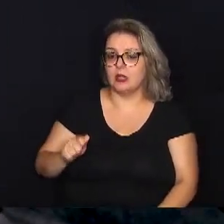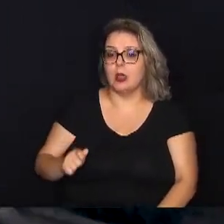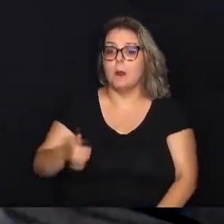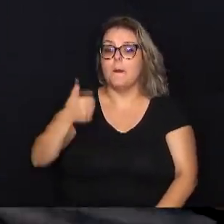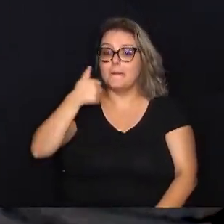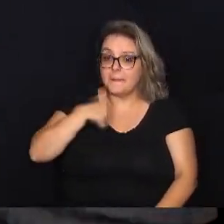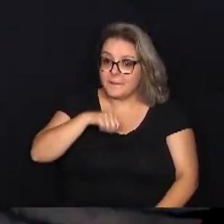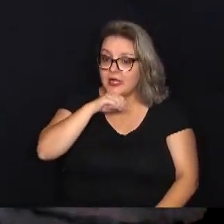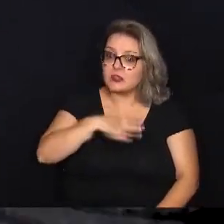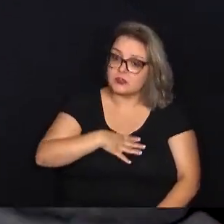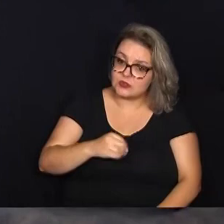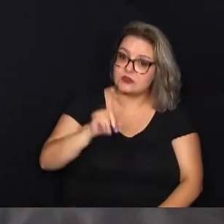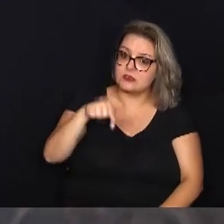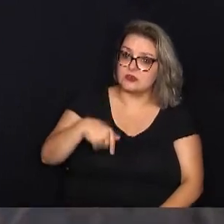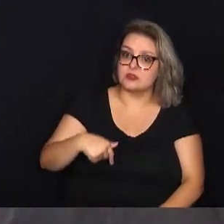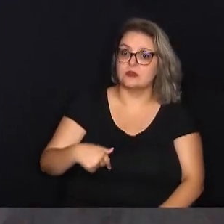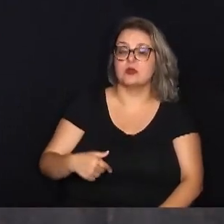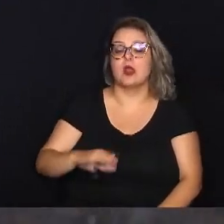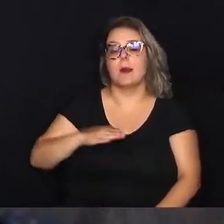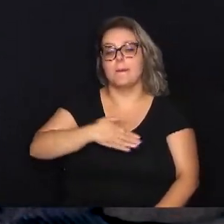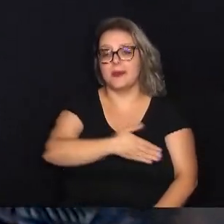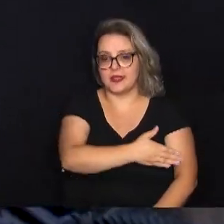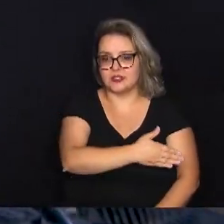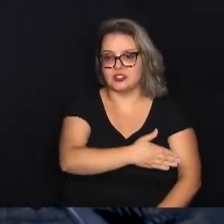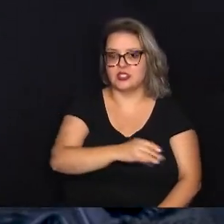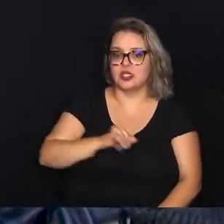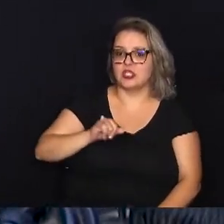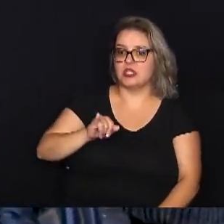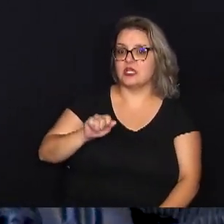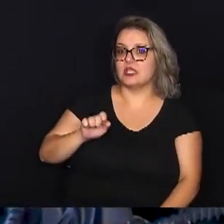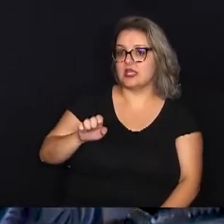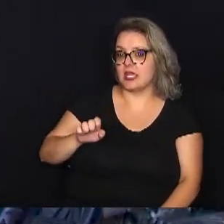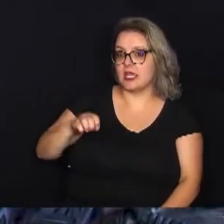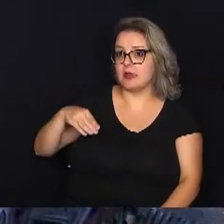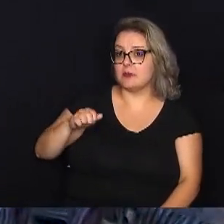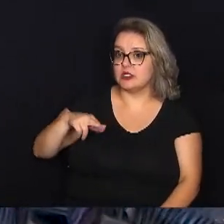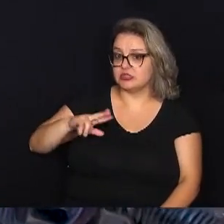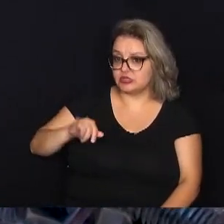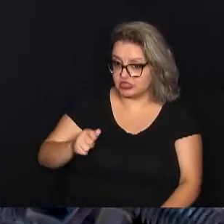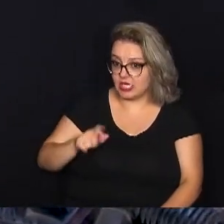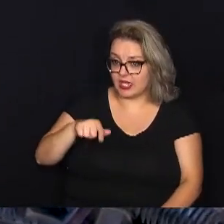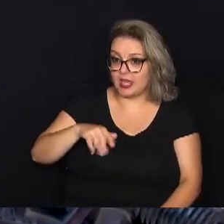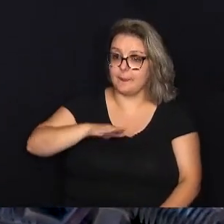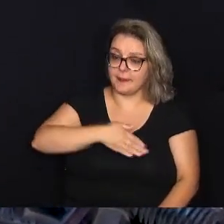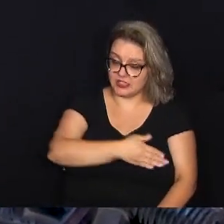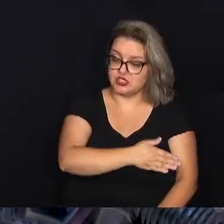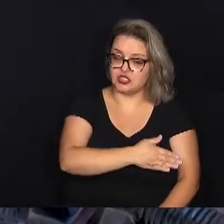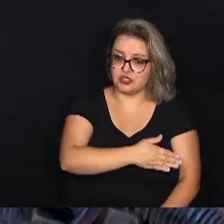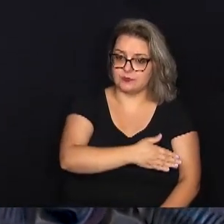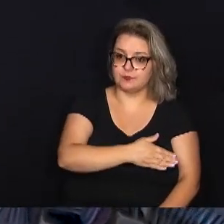cujos filhos são peixes. Então, da cintura para baixo, Iemanjá é peixe.